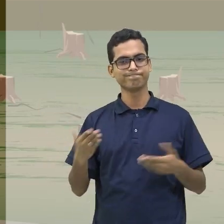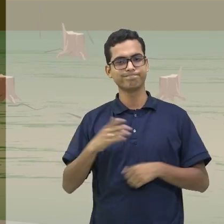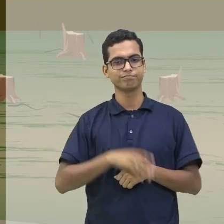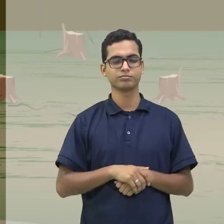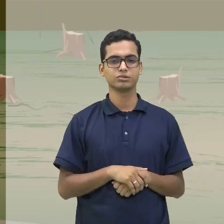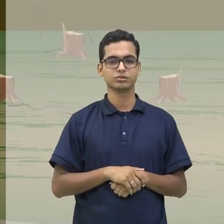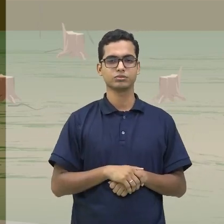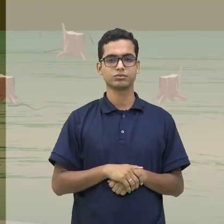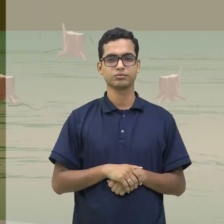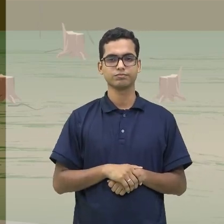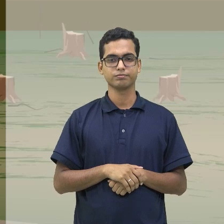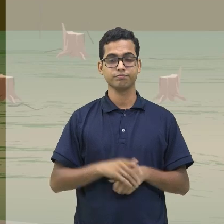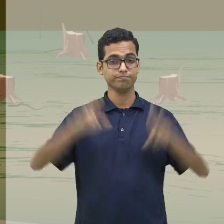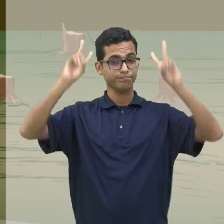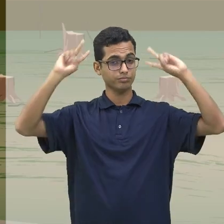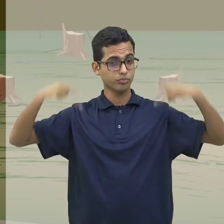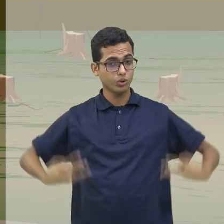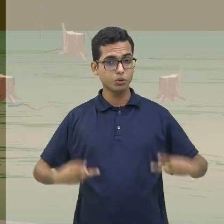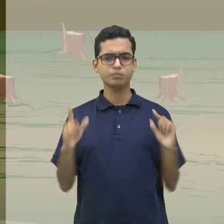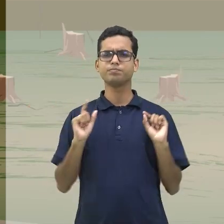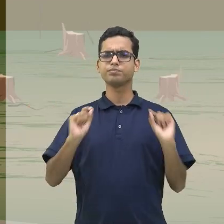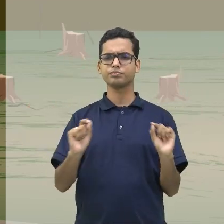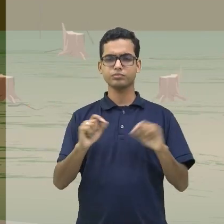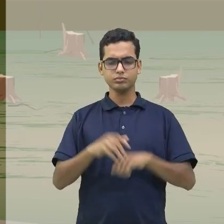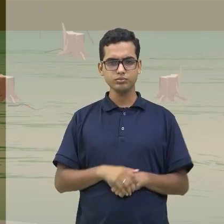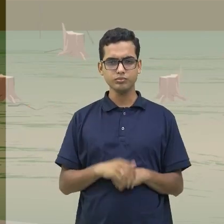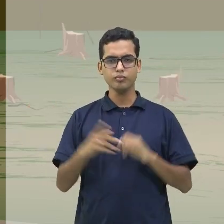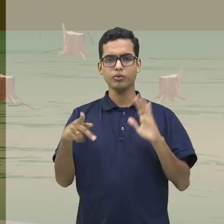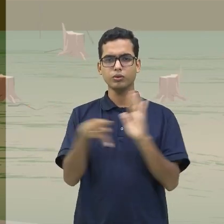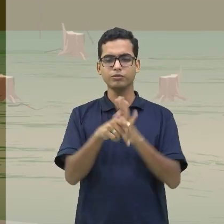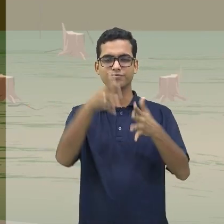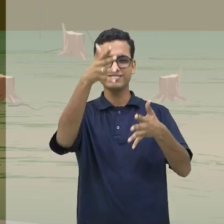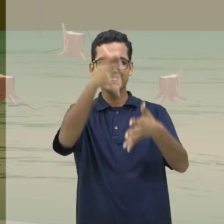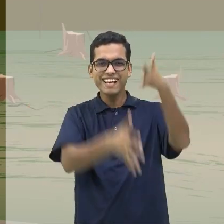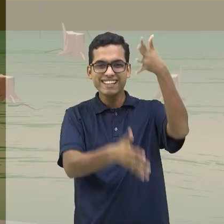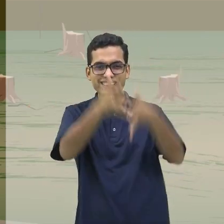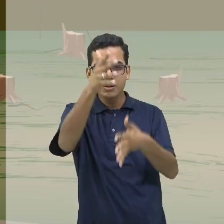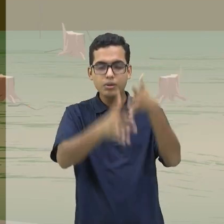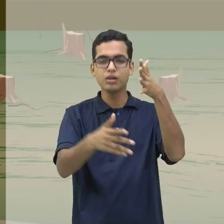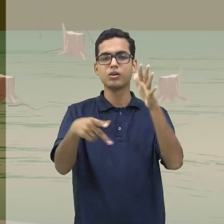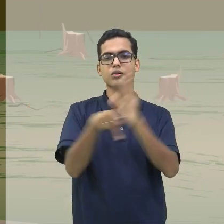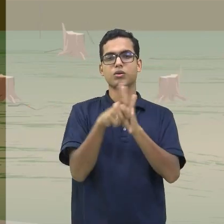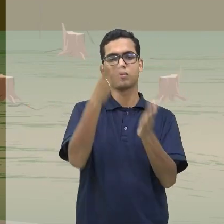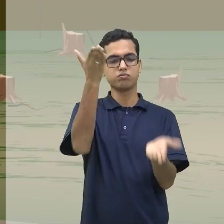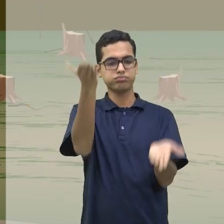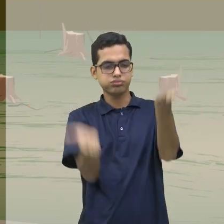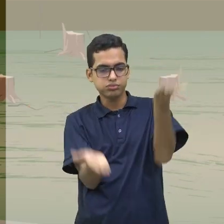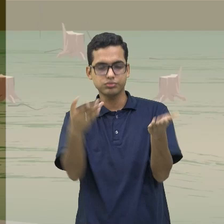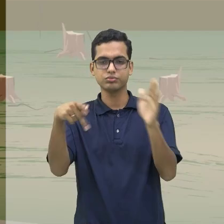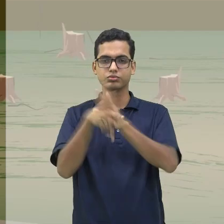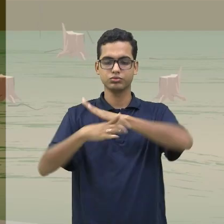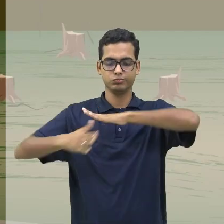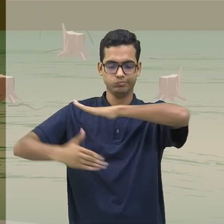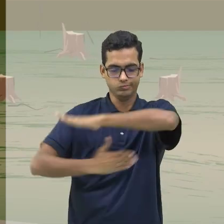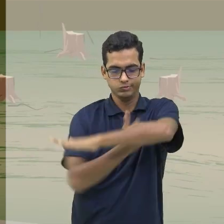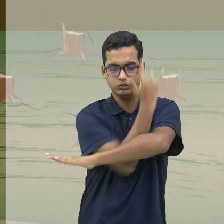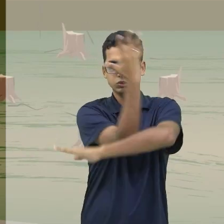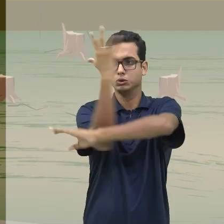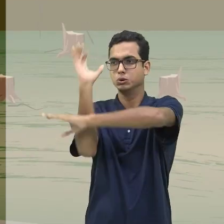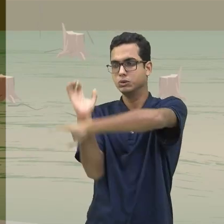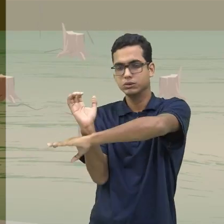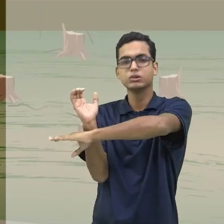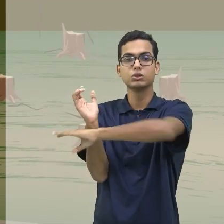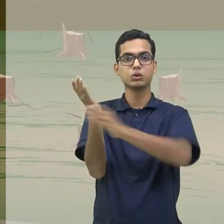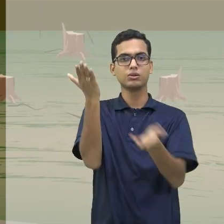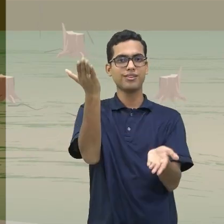está interferindo no equilíbrio, sabe, dos nossos ecossistemas e do nosso planeta